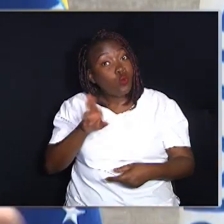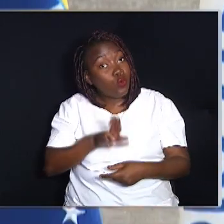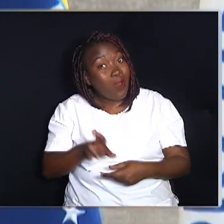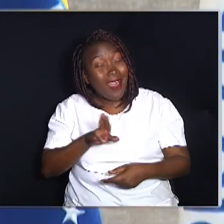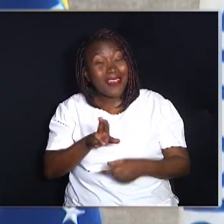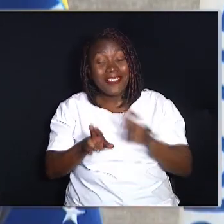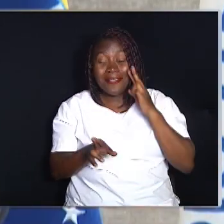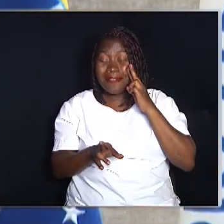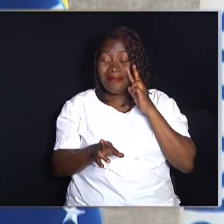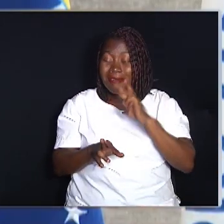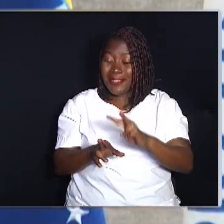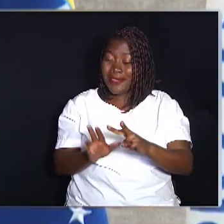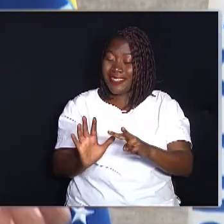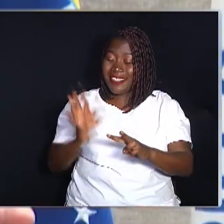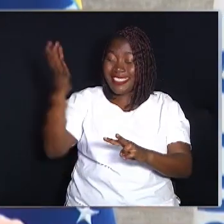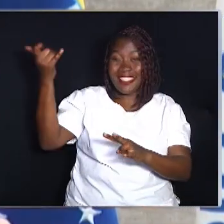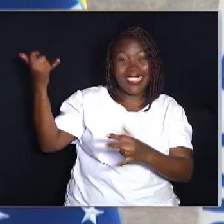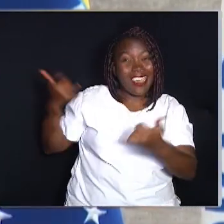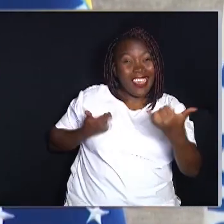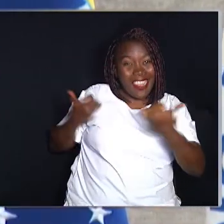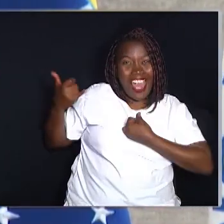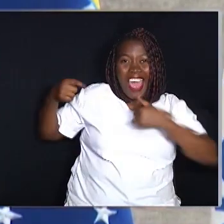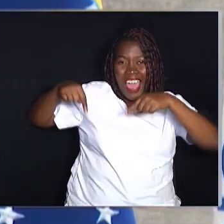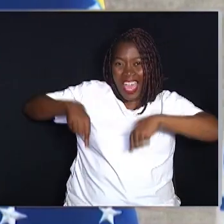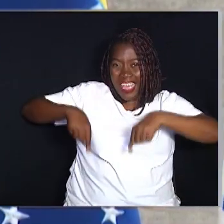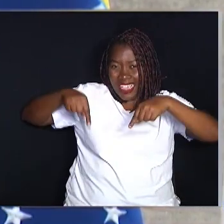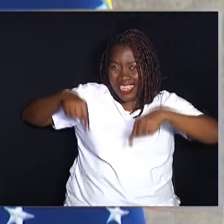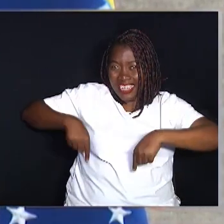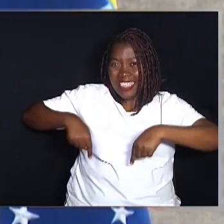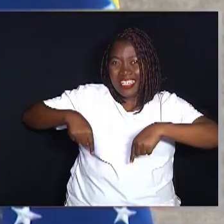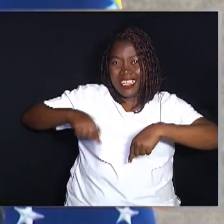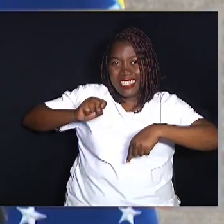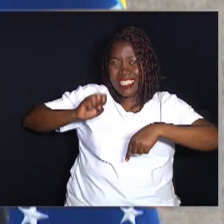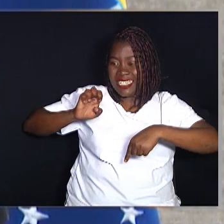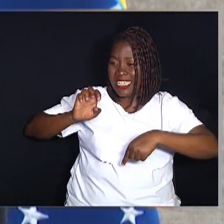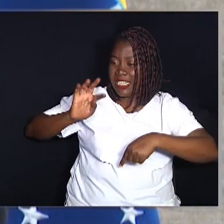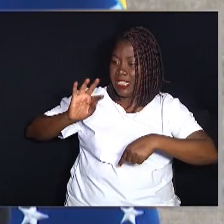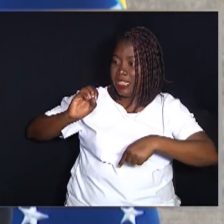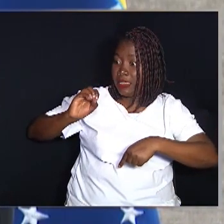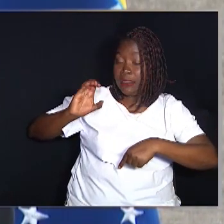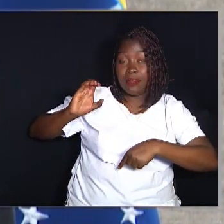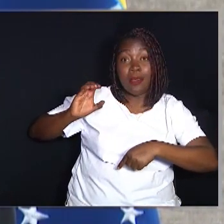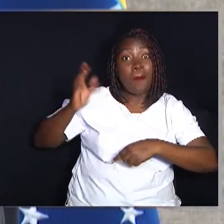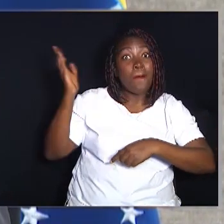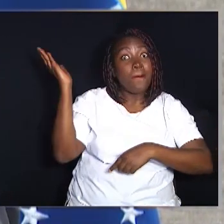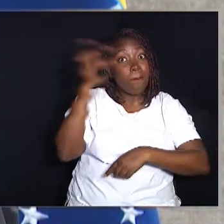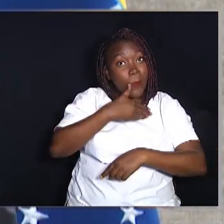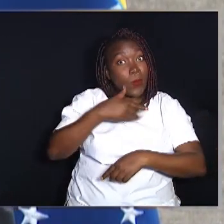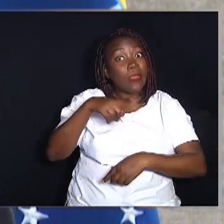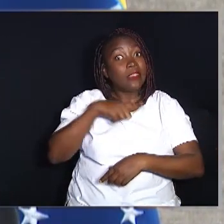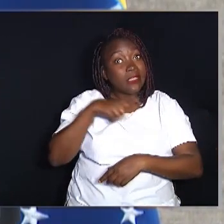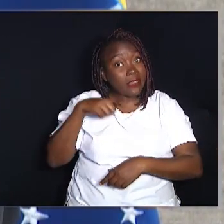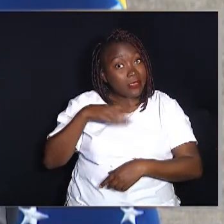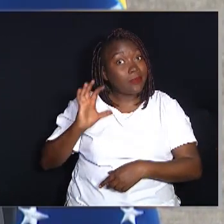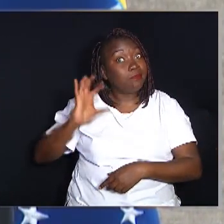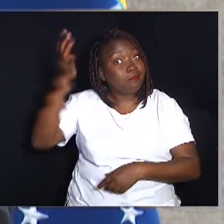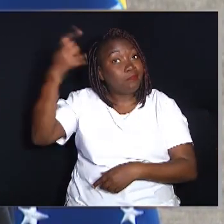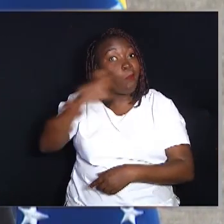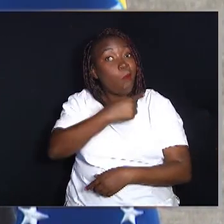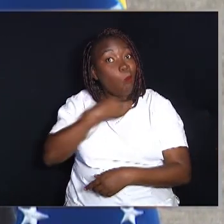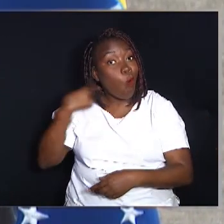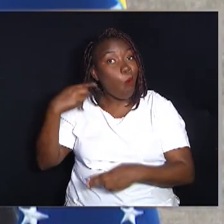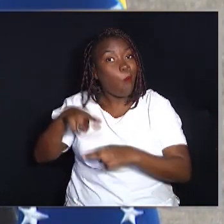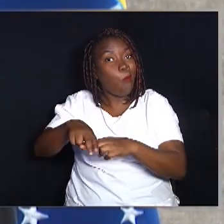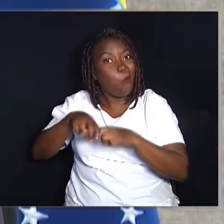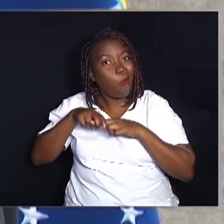cenas, aliás, relatos aqui do Ciatoques, né, mostrando que já há casos de morte por